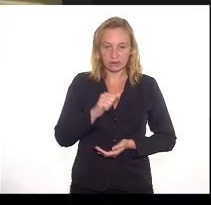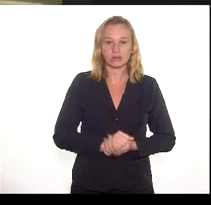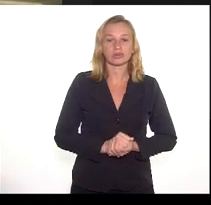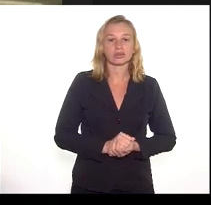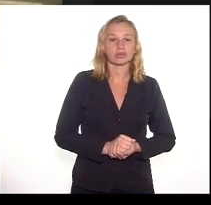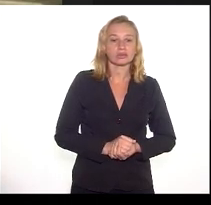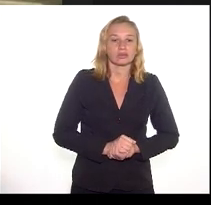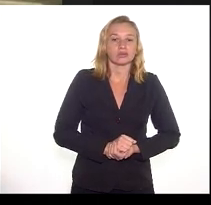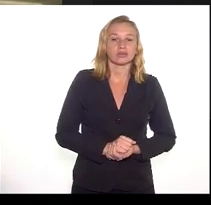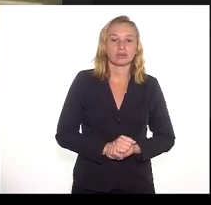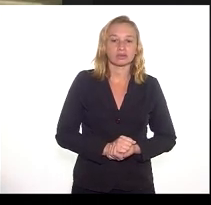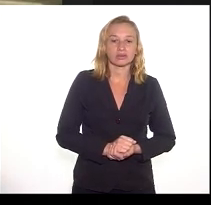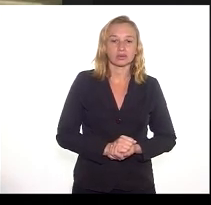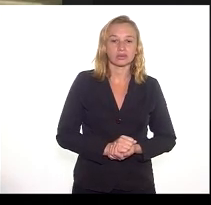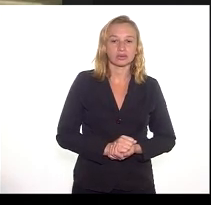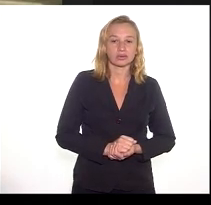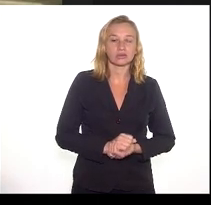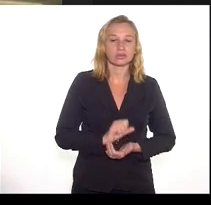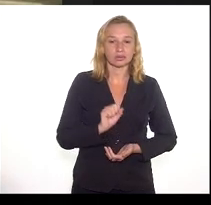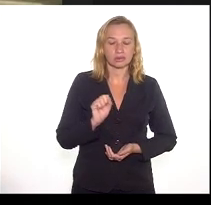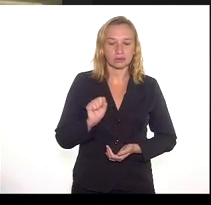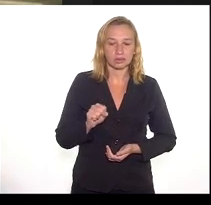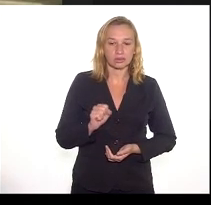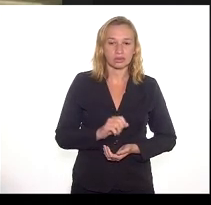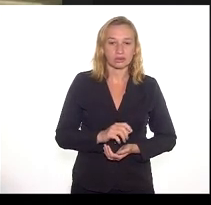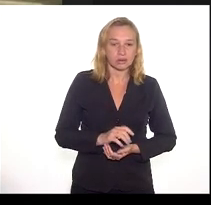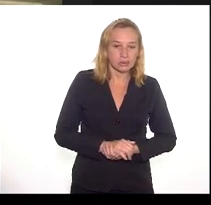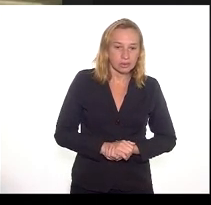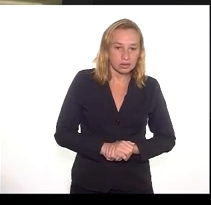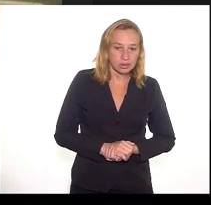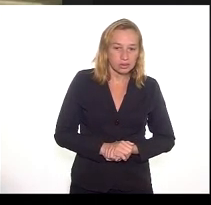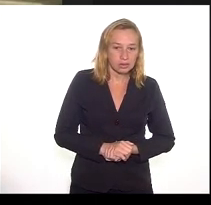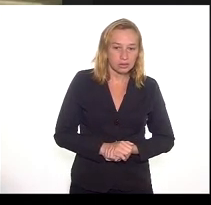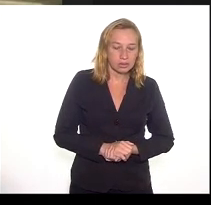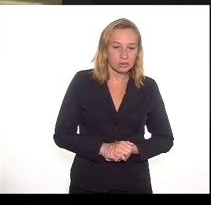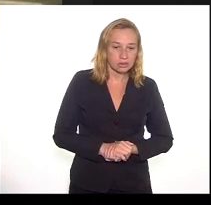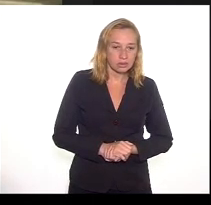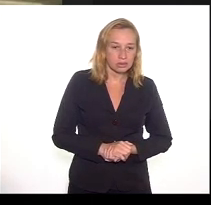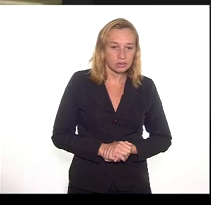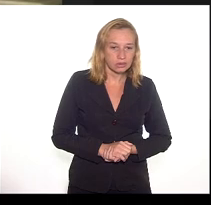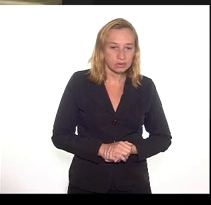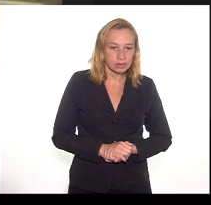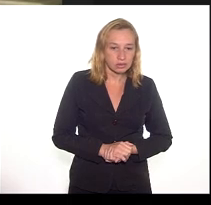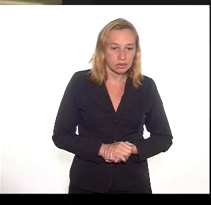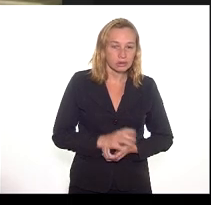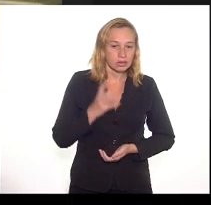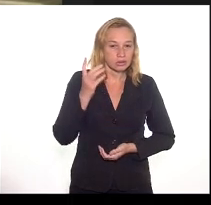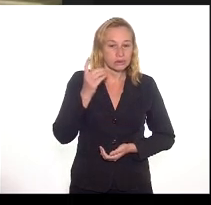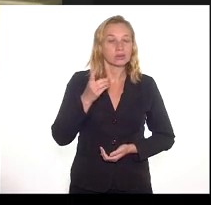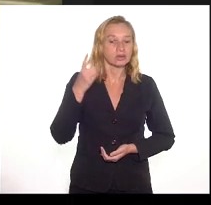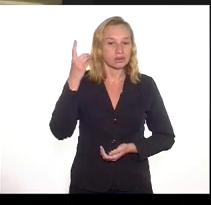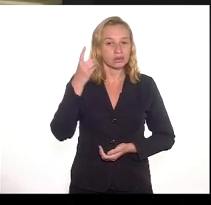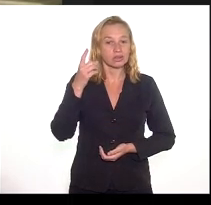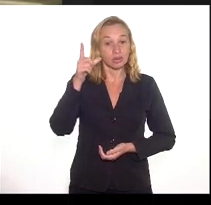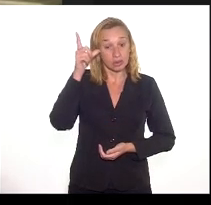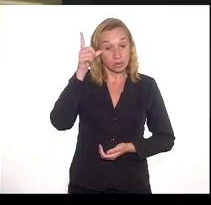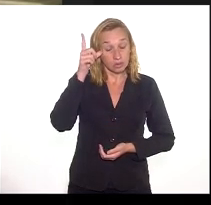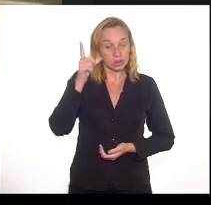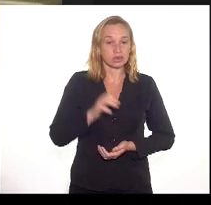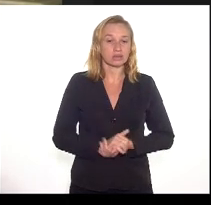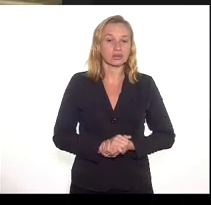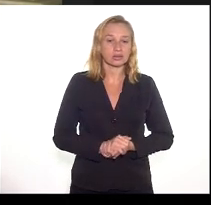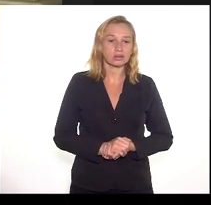pediu coautoria. Célia Jordão, coautoria. Sim, sim, presidente. Obrigada, deputado Max. Lucinha. Deputada